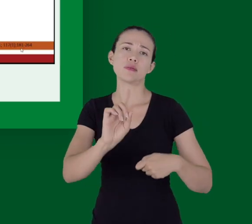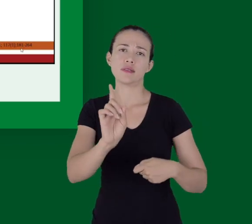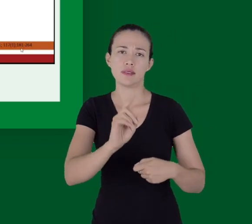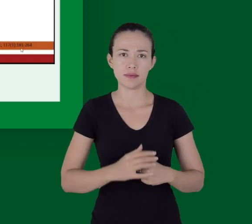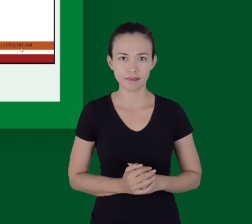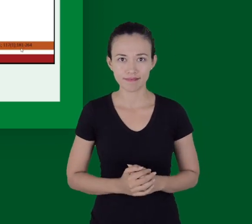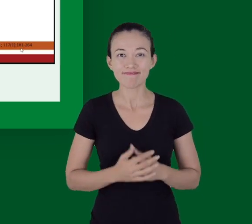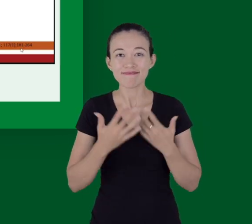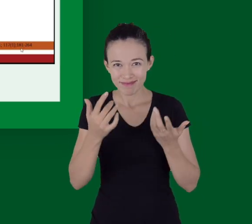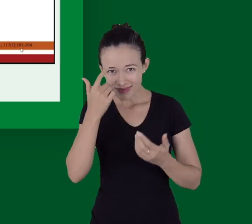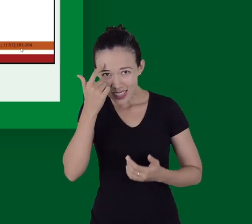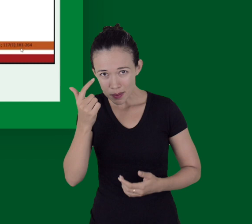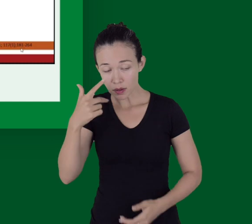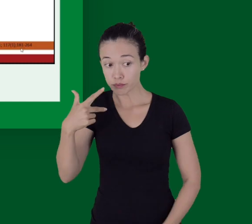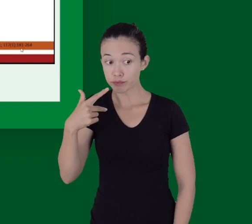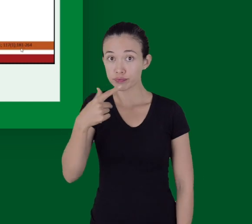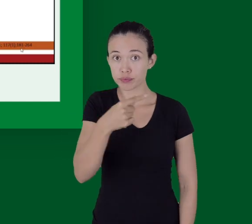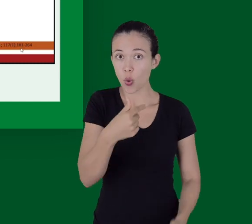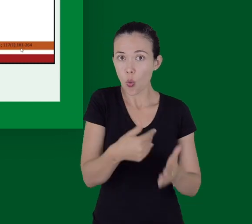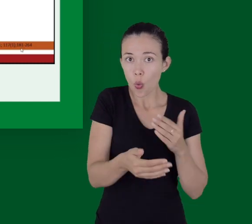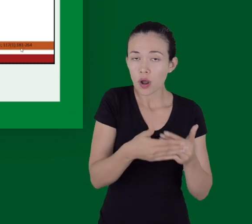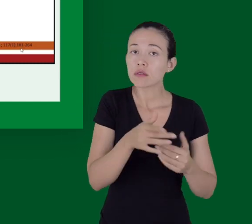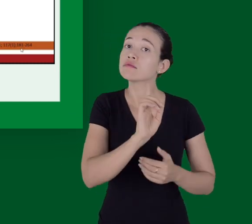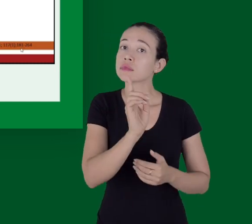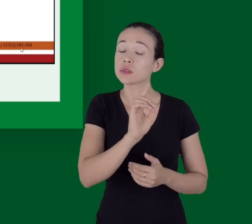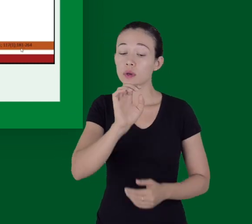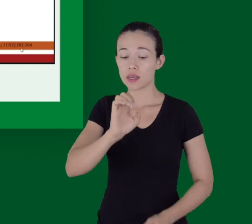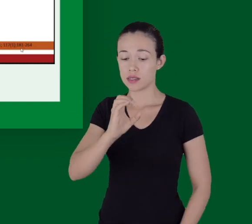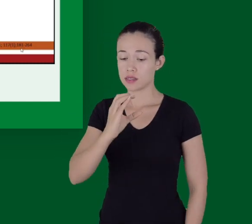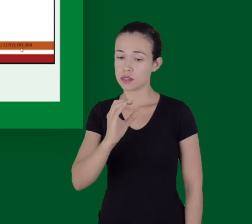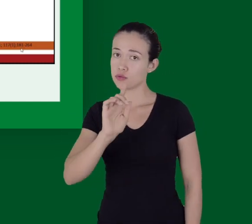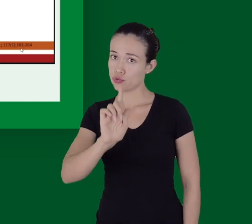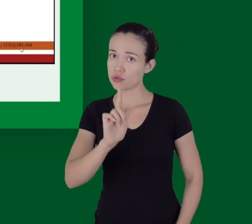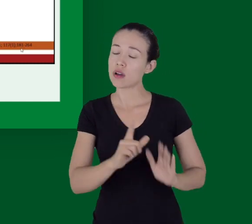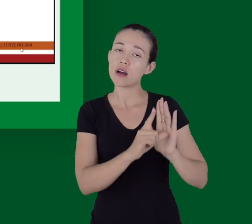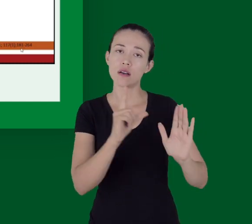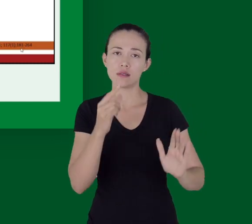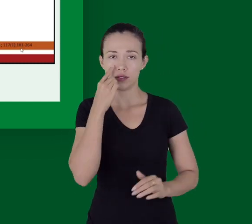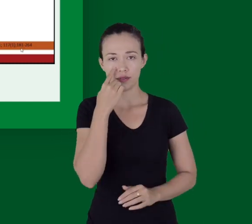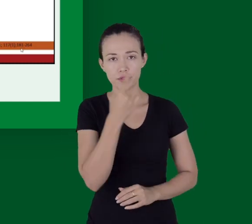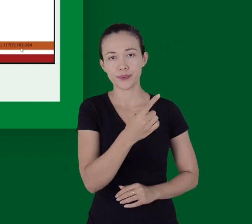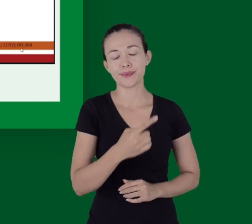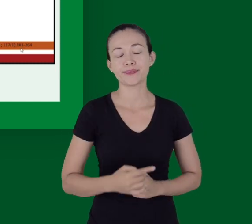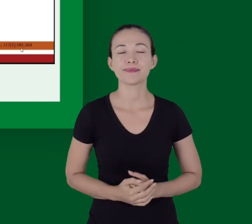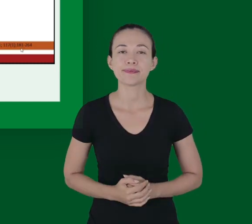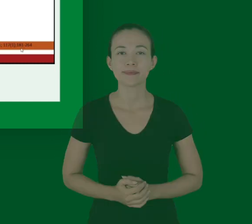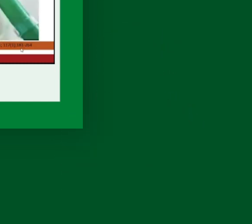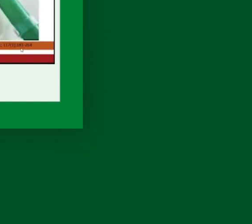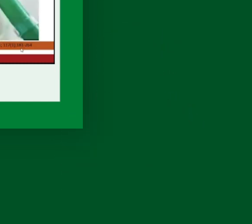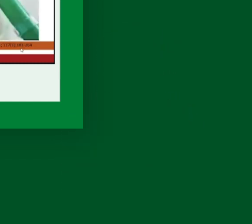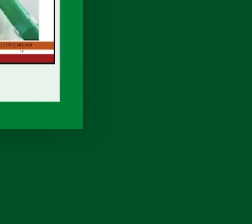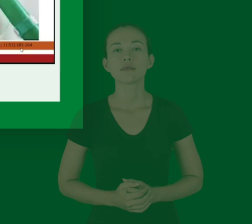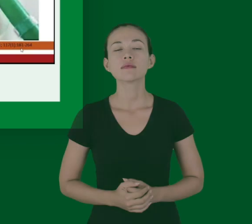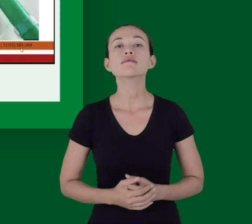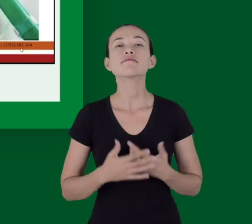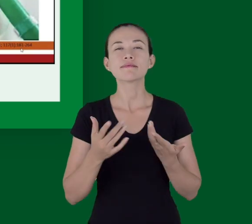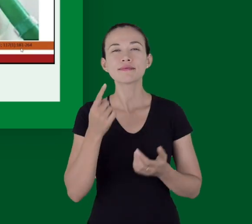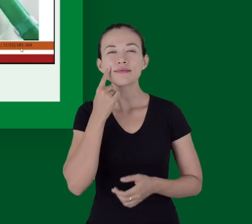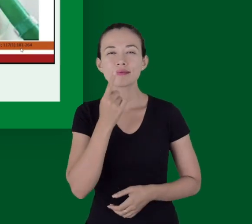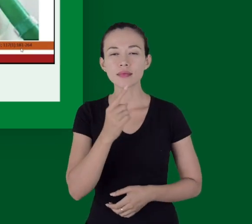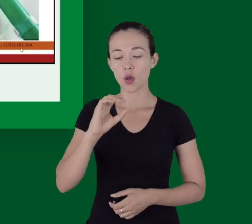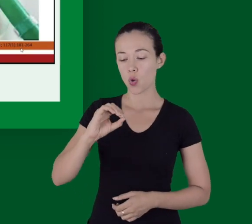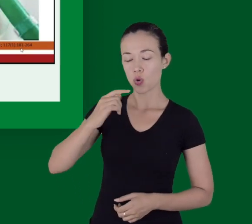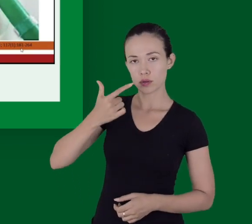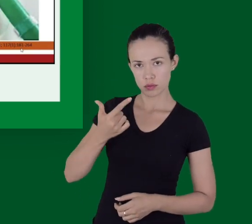em todos os casos, só depois que você tiver um eletro, tá bom? Para você conseguir descartar essas contraindicações. O